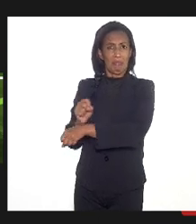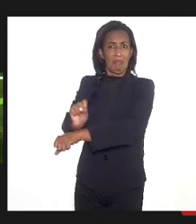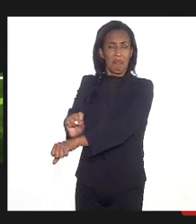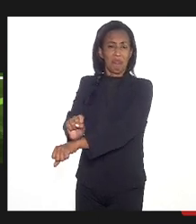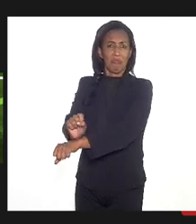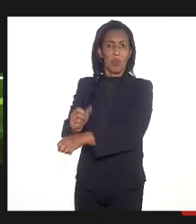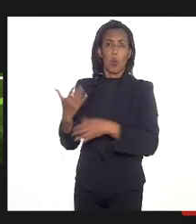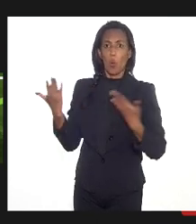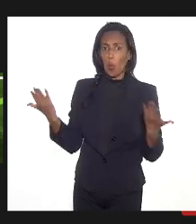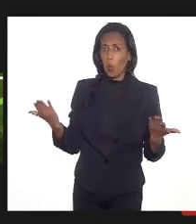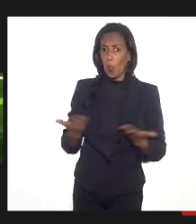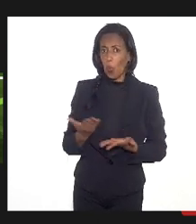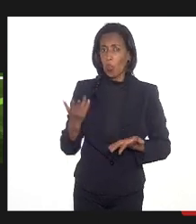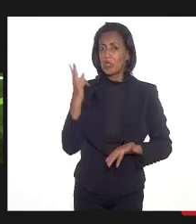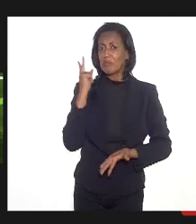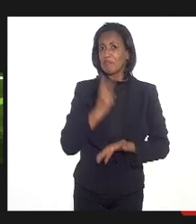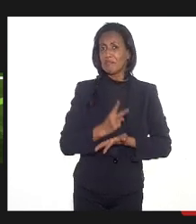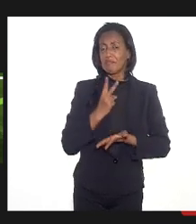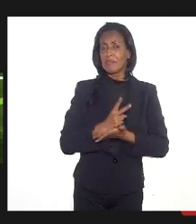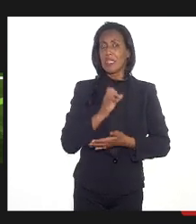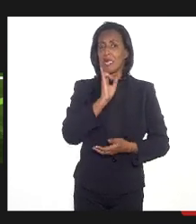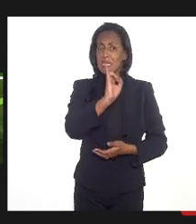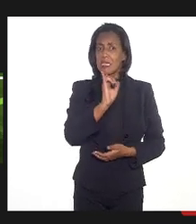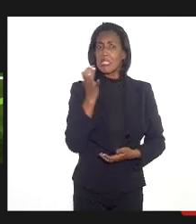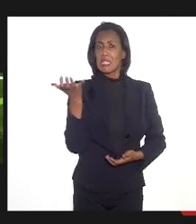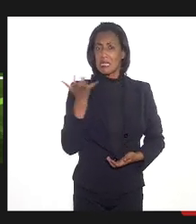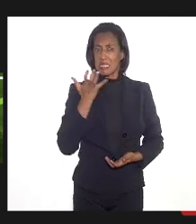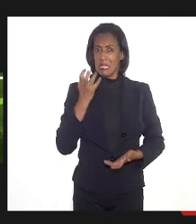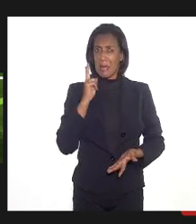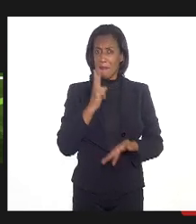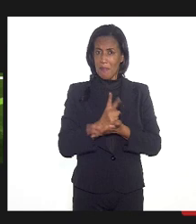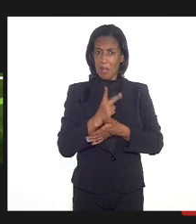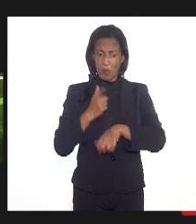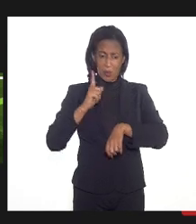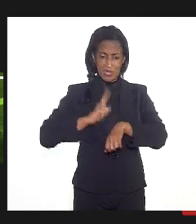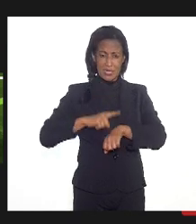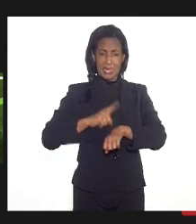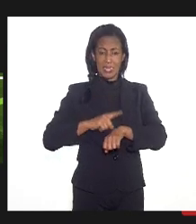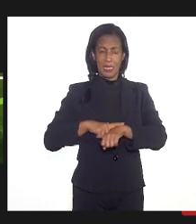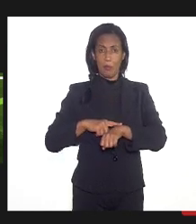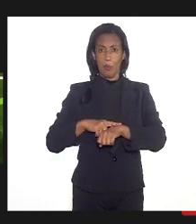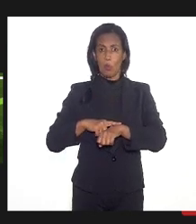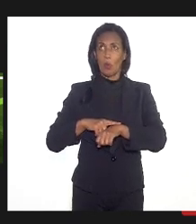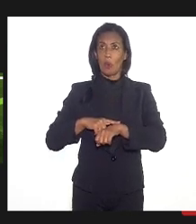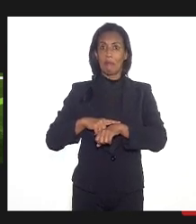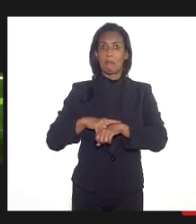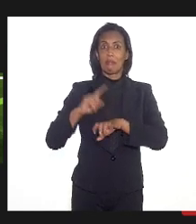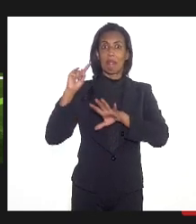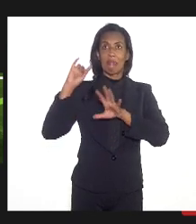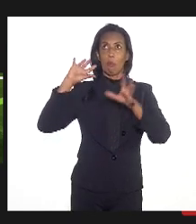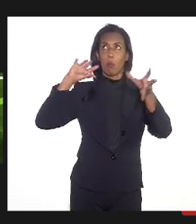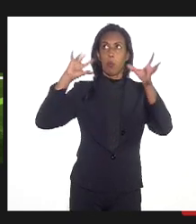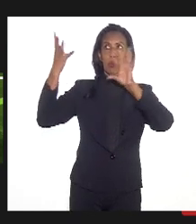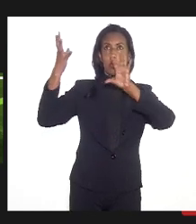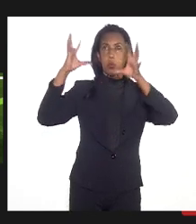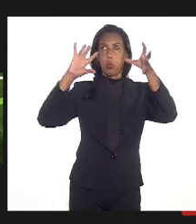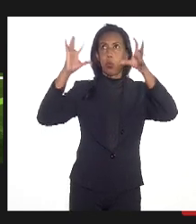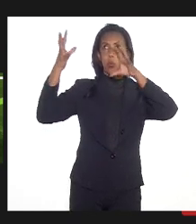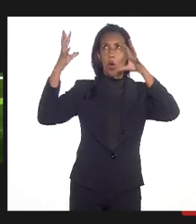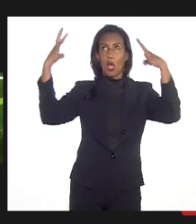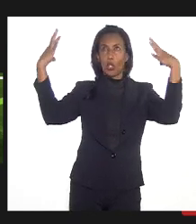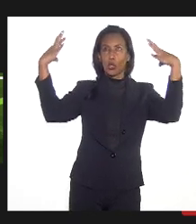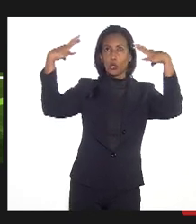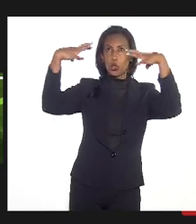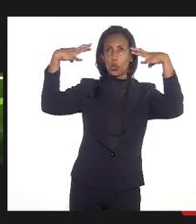Hoje mesmo, se quiser, mesmo que esse tempo aí que não tem chuva, mas a pessoa para ir no